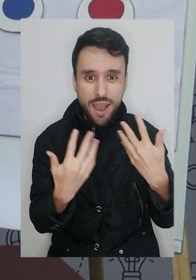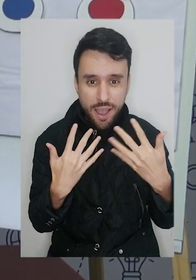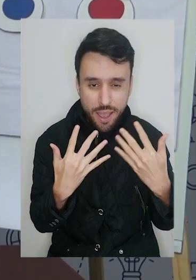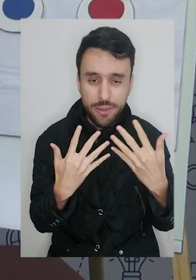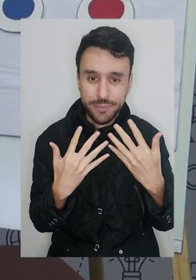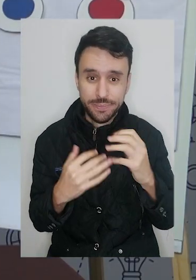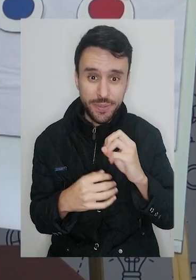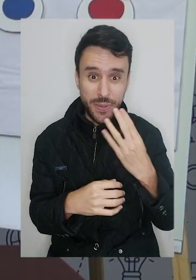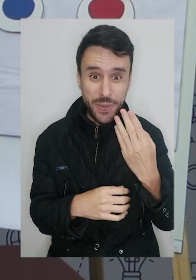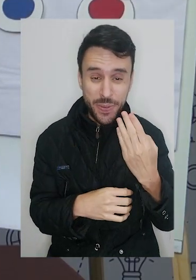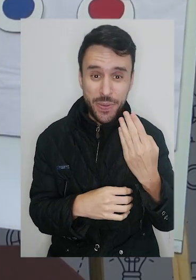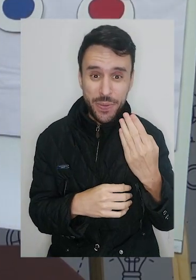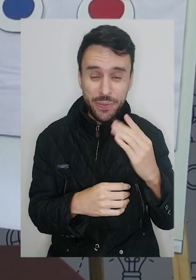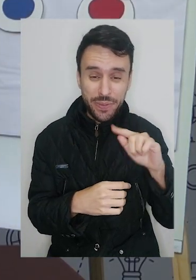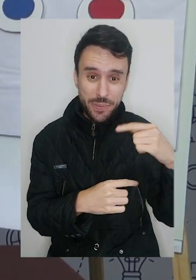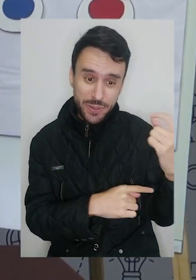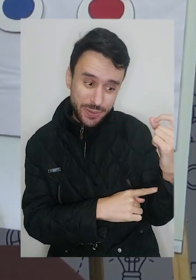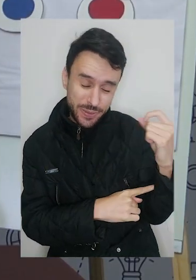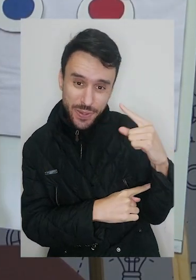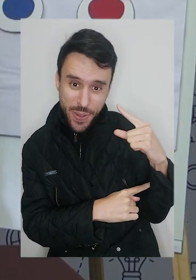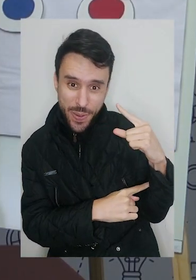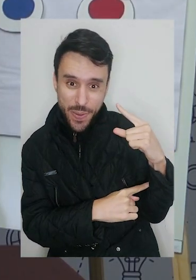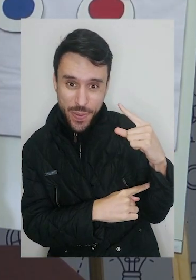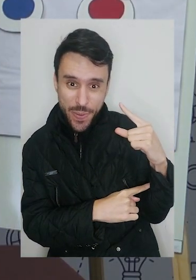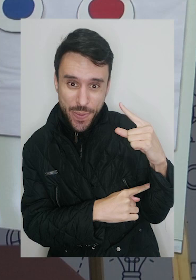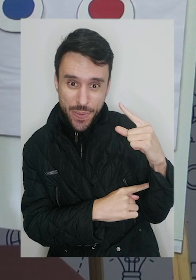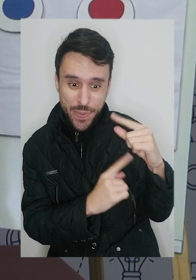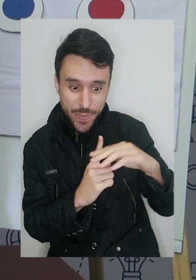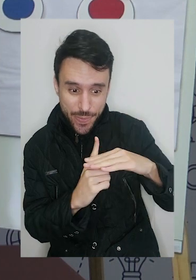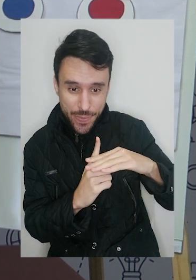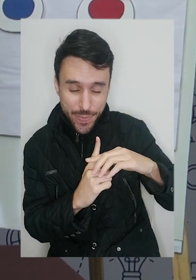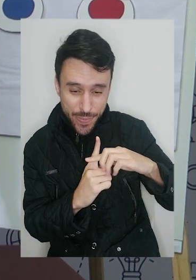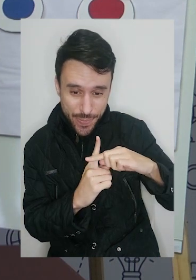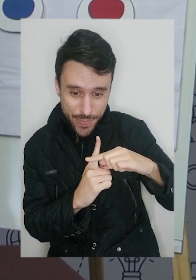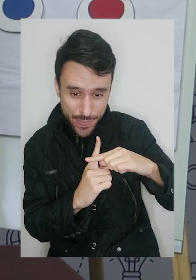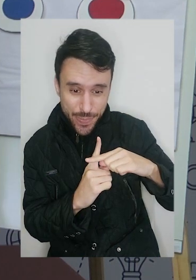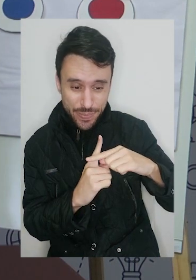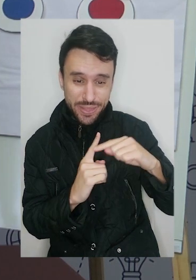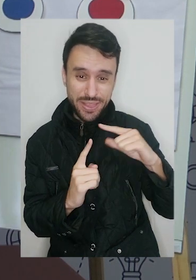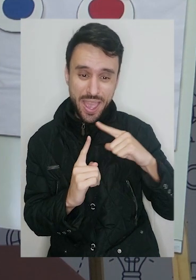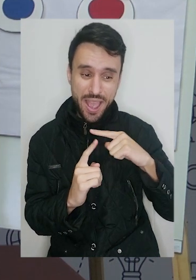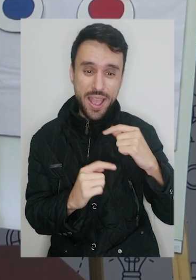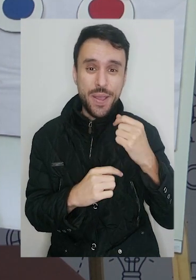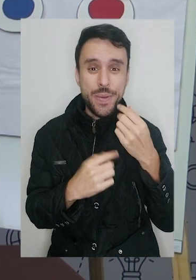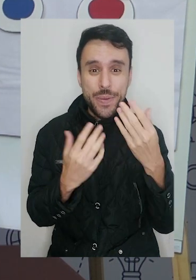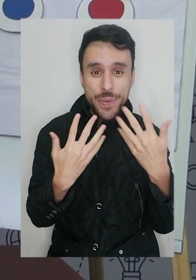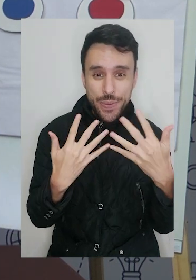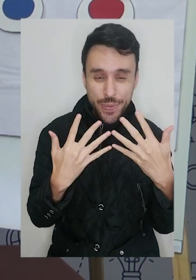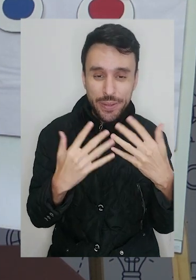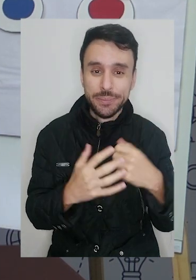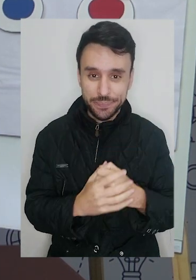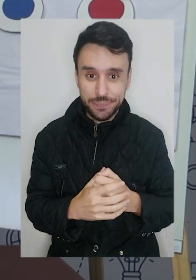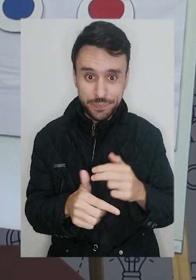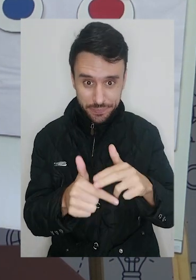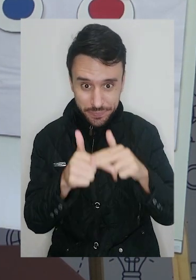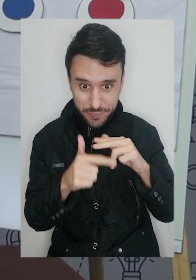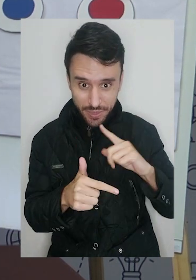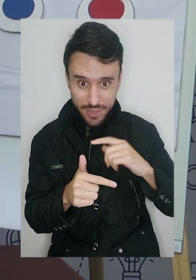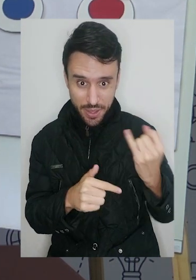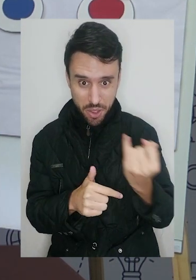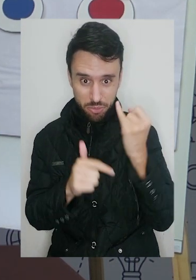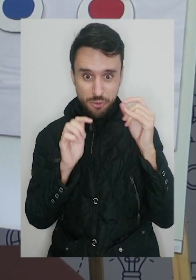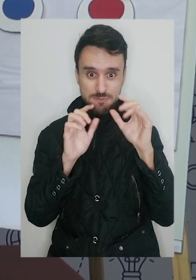aparece este sol aqui, quando vai esquentar bastante, quando vai fazer sol. Quando aparece